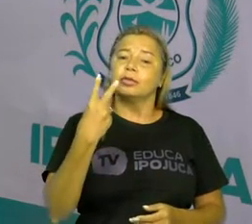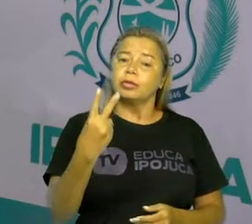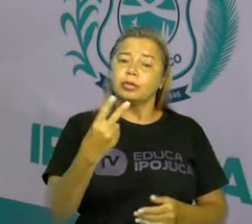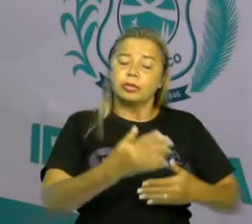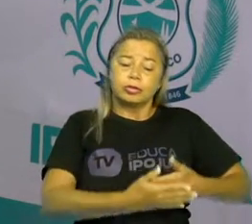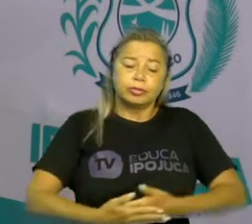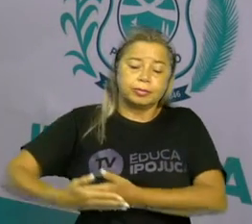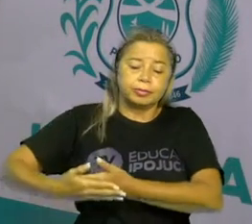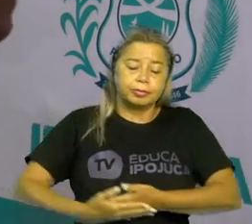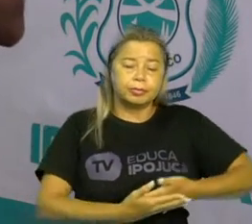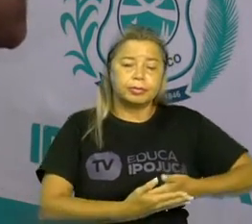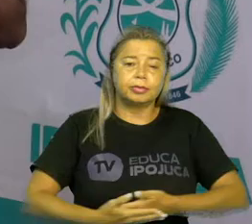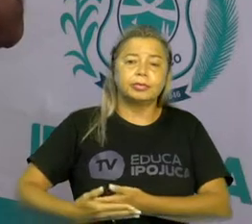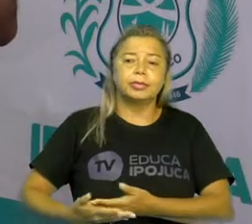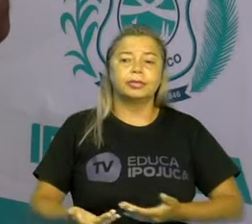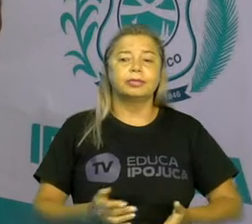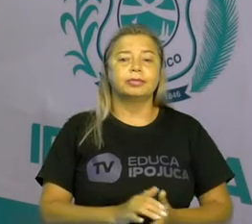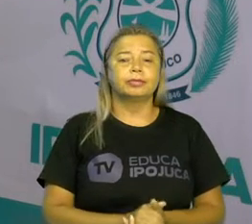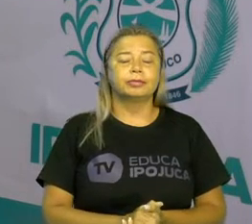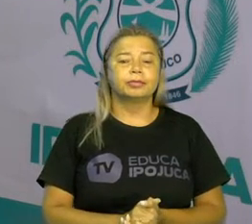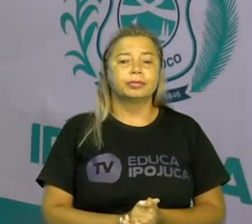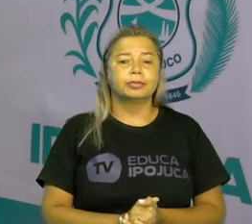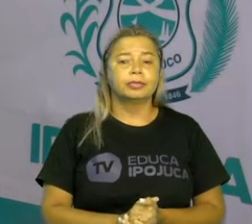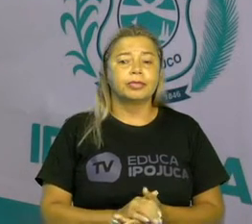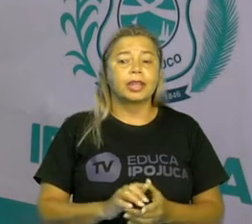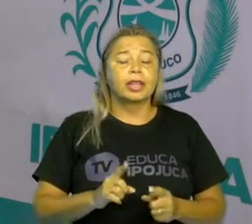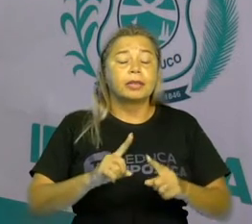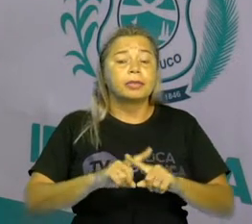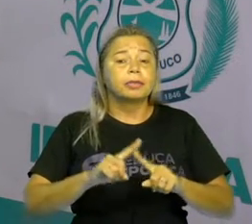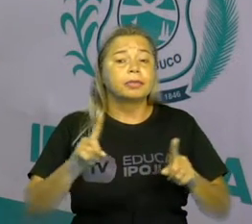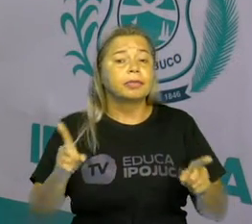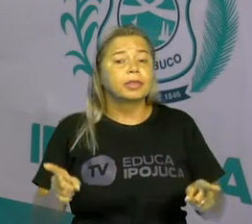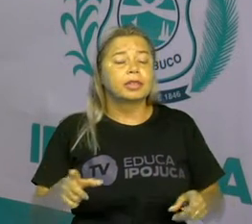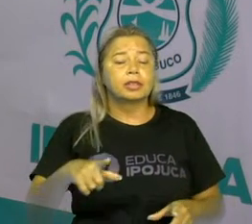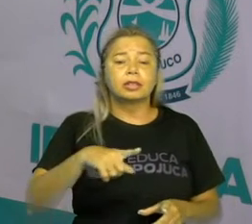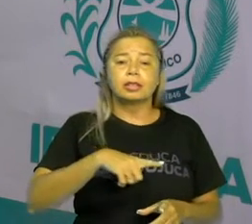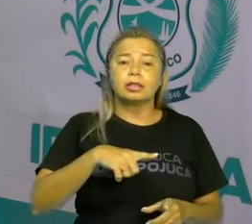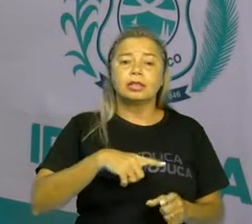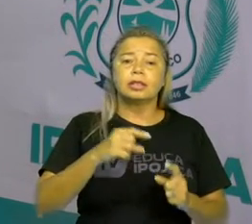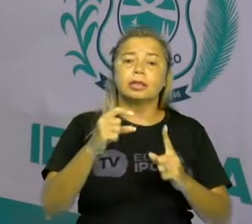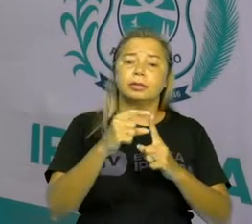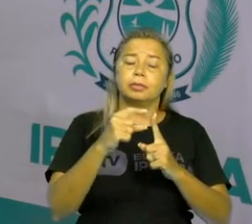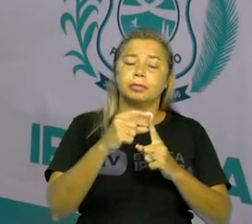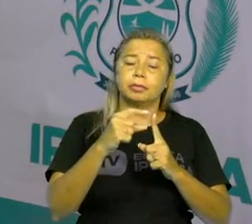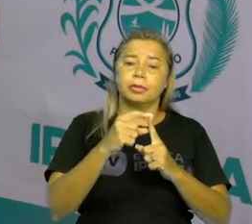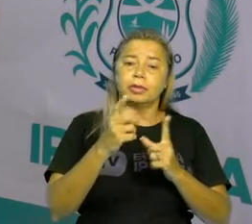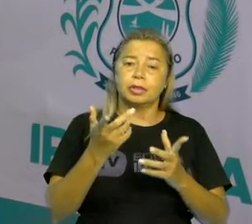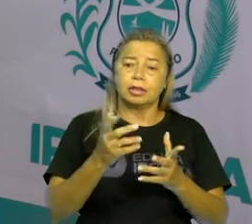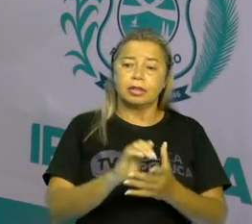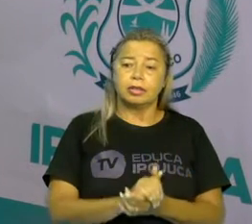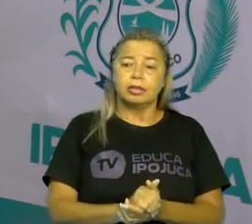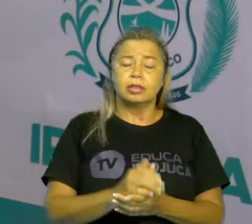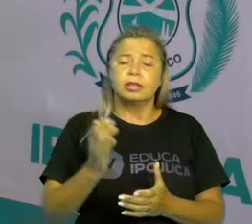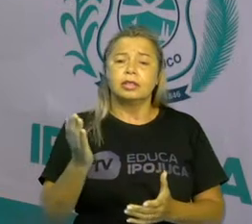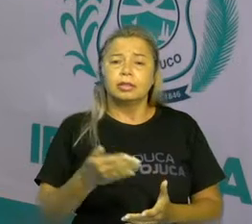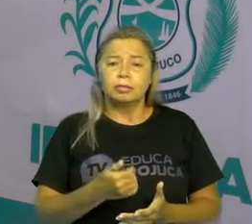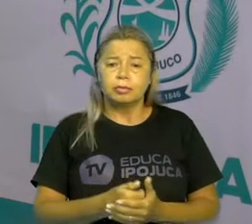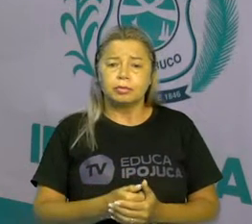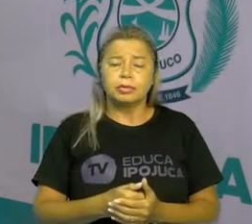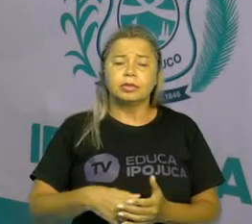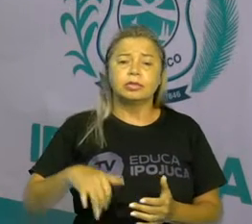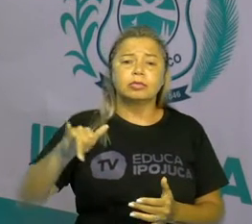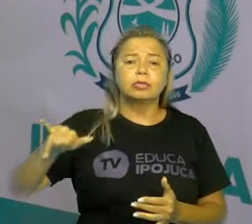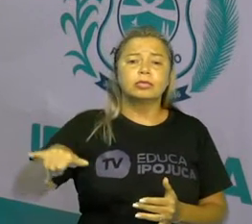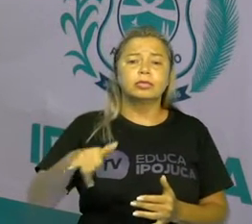Simples assim. Porém, existem palavras em inglês que terminam em Y, mas elas